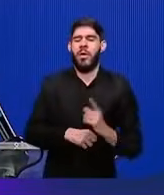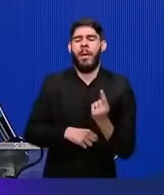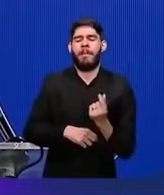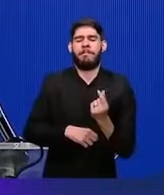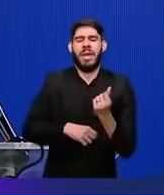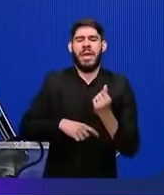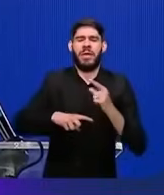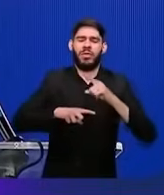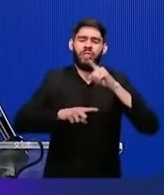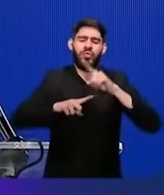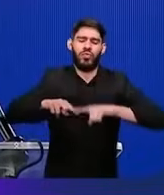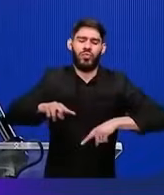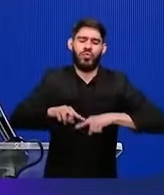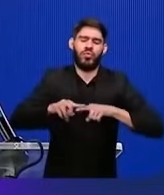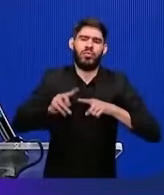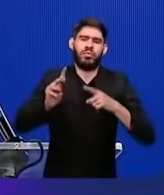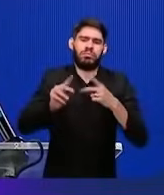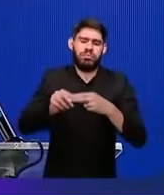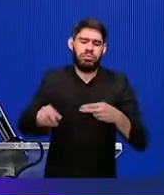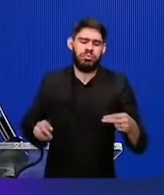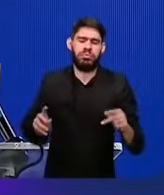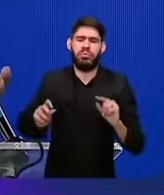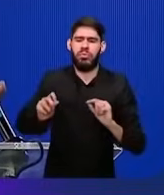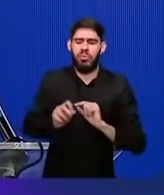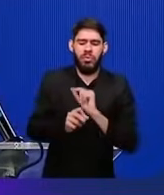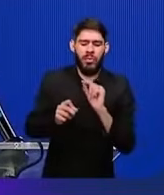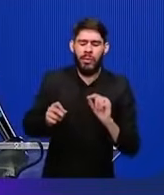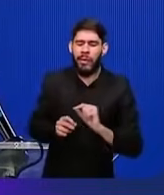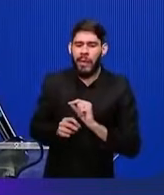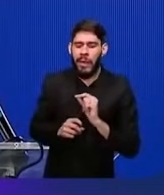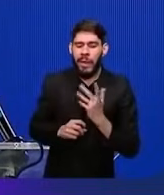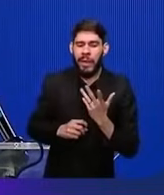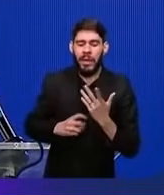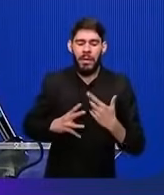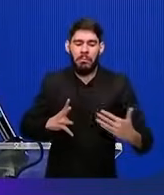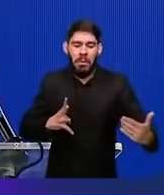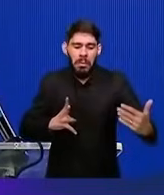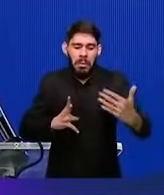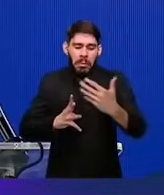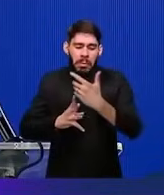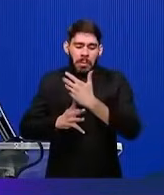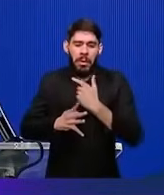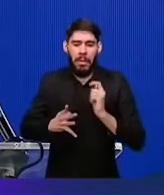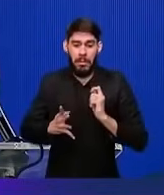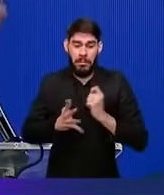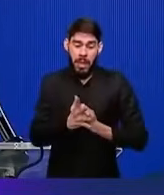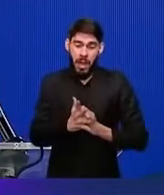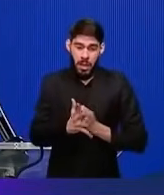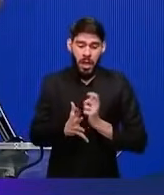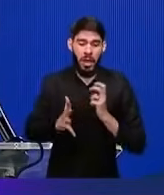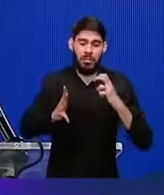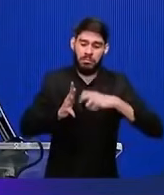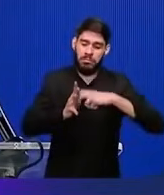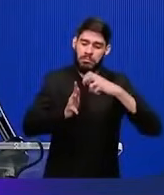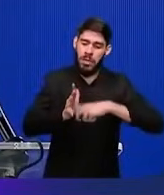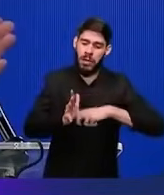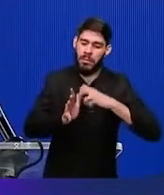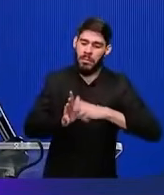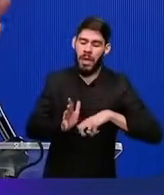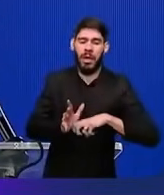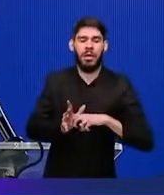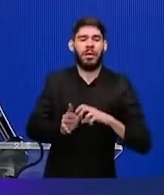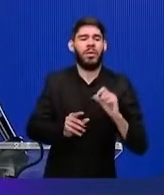das mercadorias? O que está acontecendo com o recolhimento de tributos, qual que seria